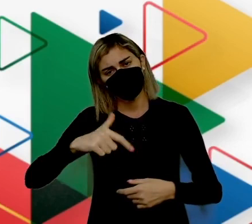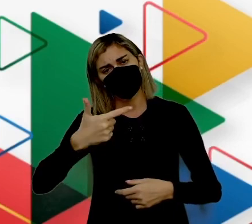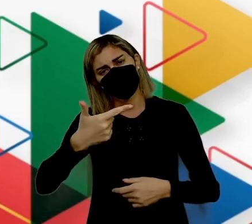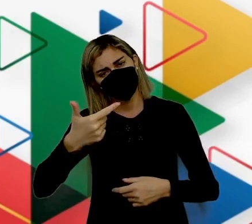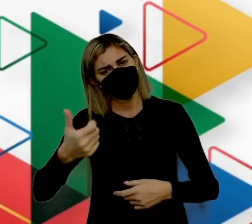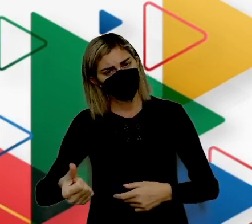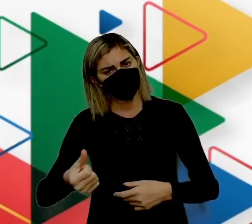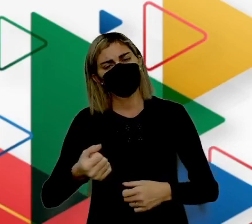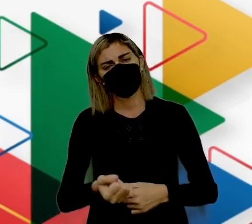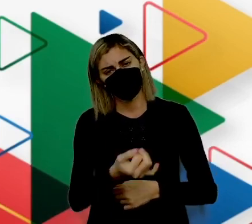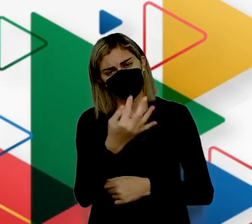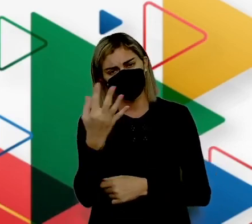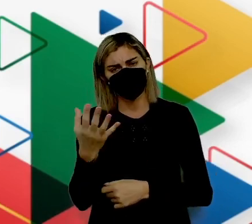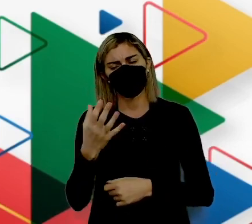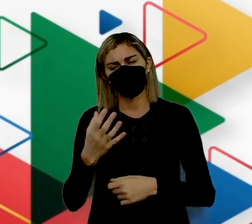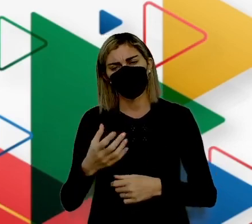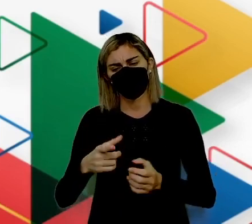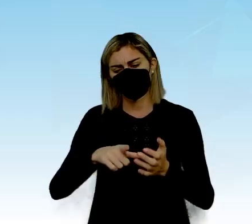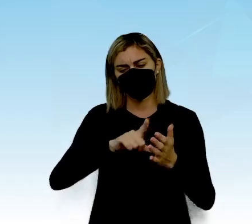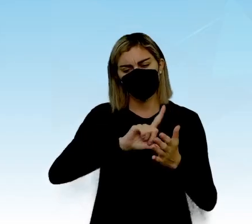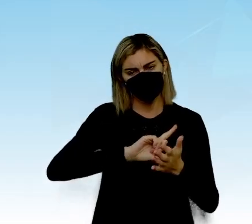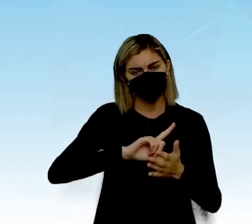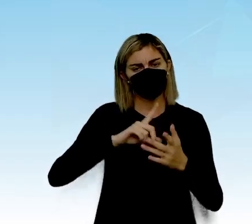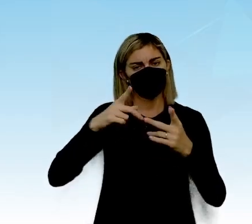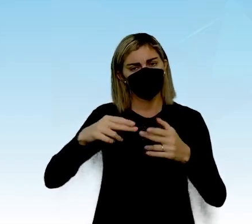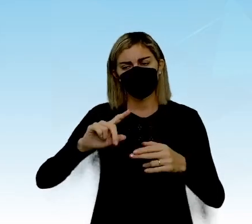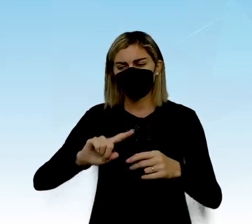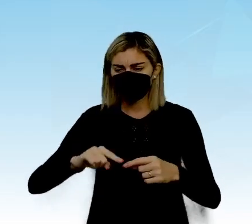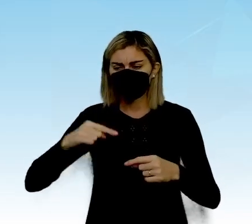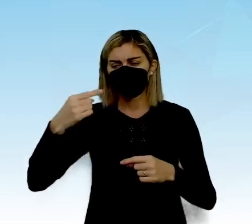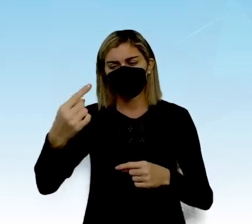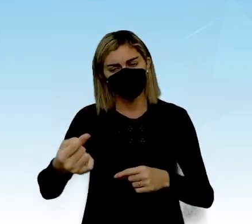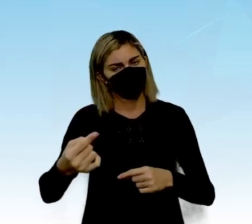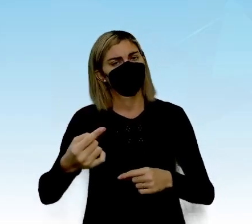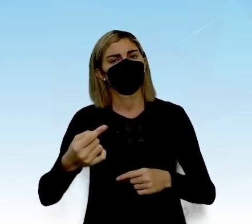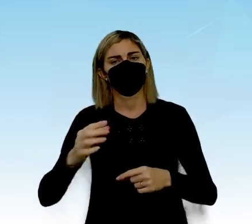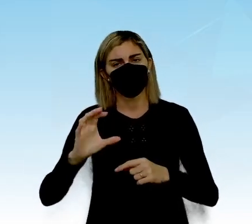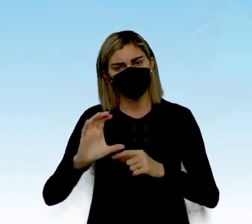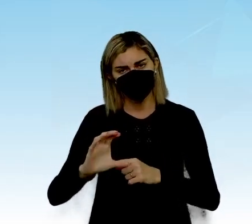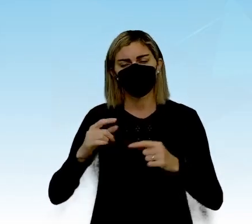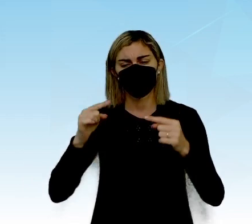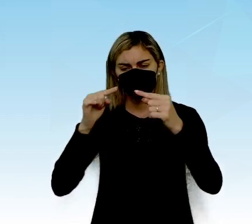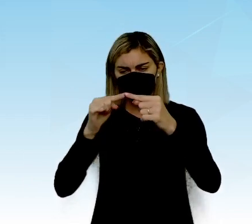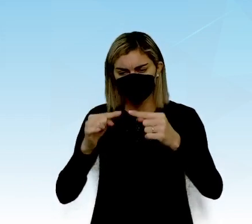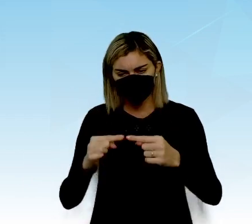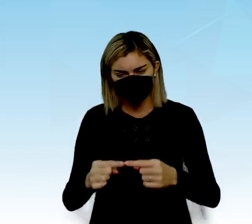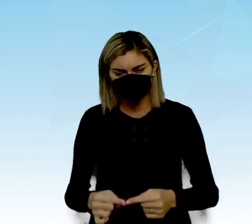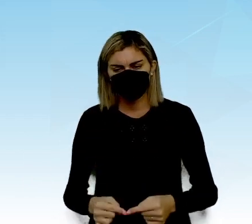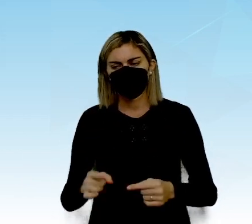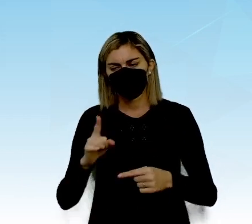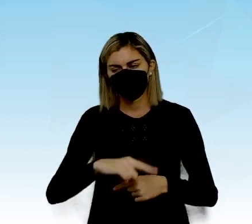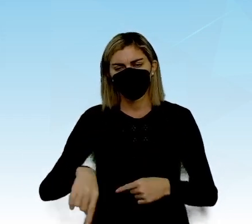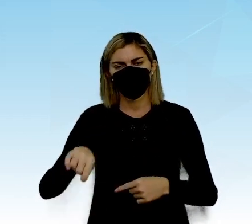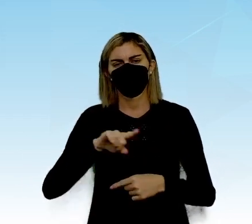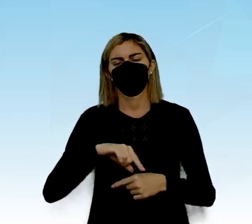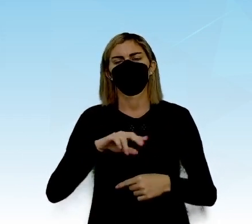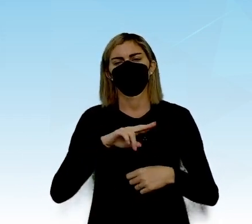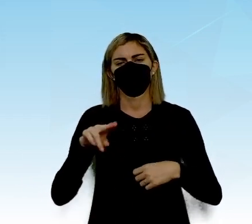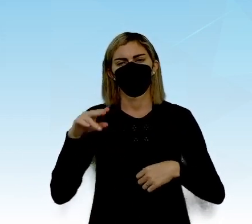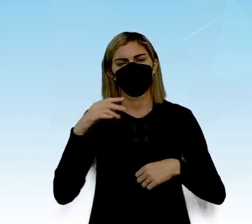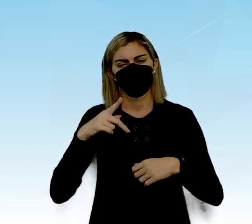a quantidade de carga antes é igual à quantidade de carga depois, aplicando-se o que nós chamamos